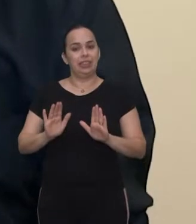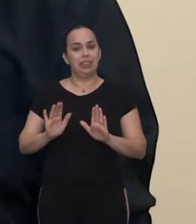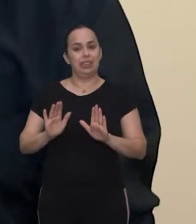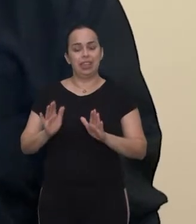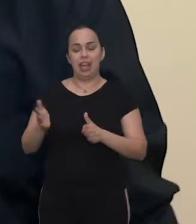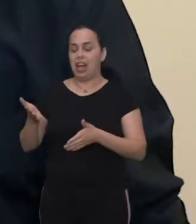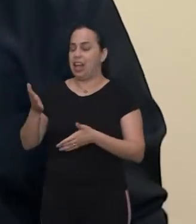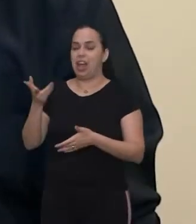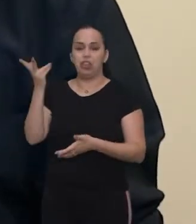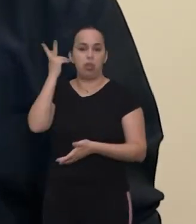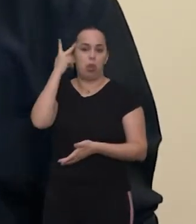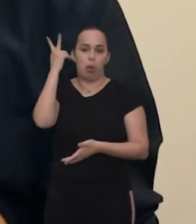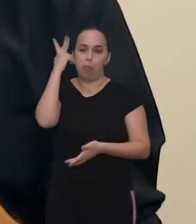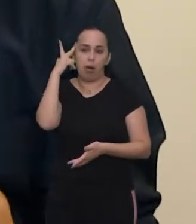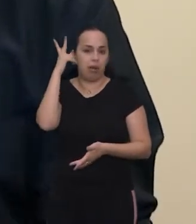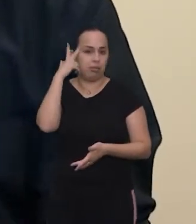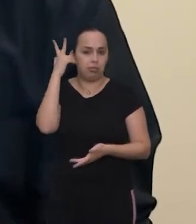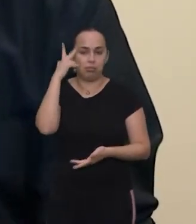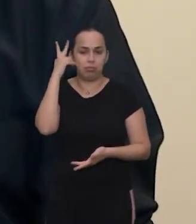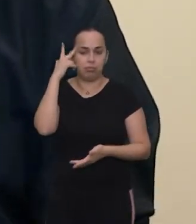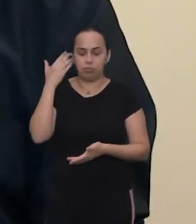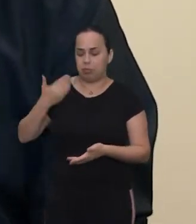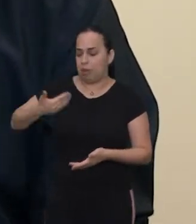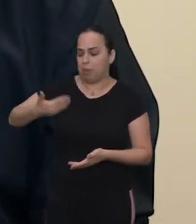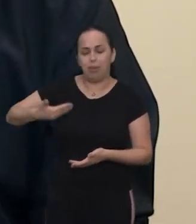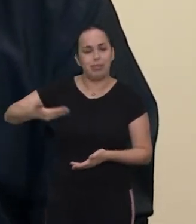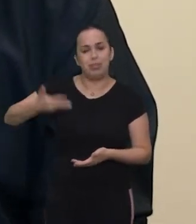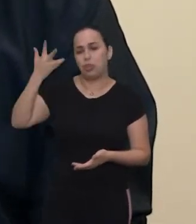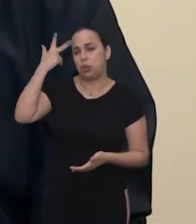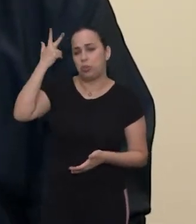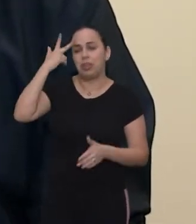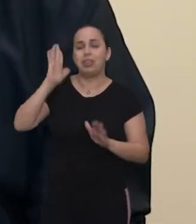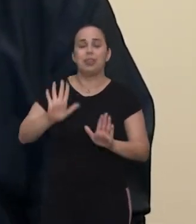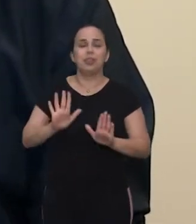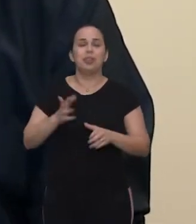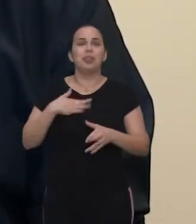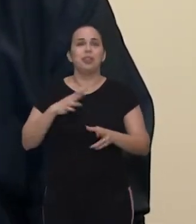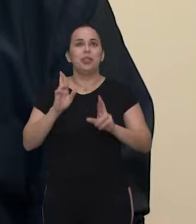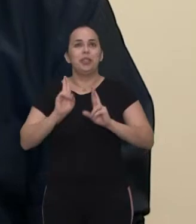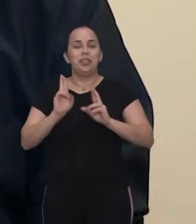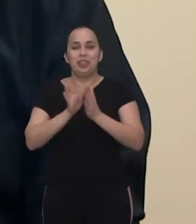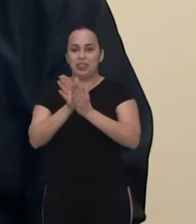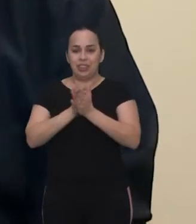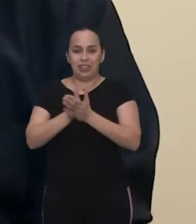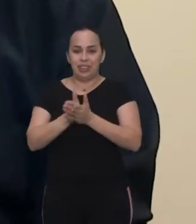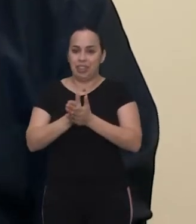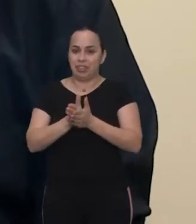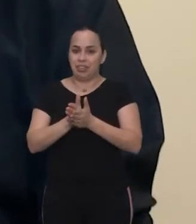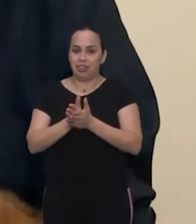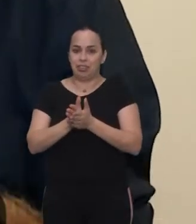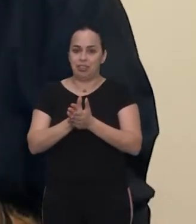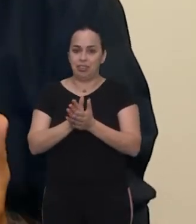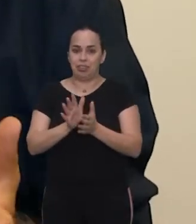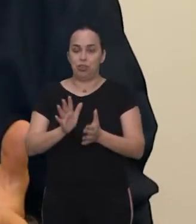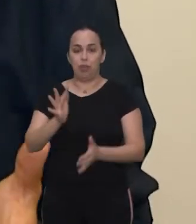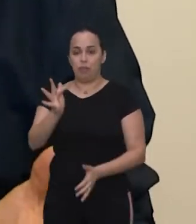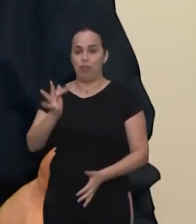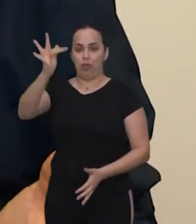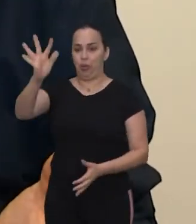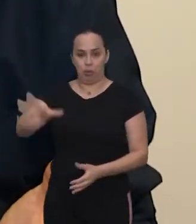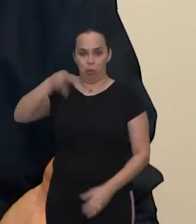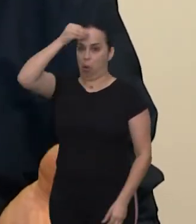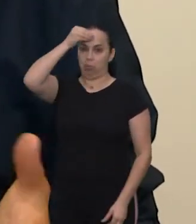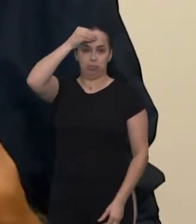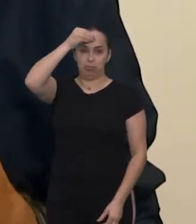então é um ciclo Virtuoso que se que se inaugura né então a gente tá muito esperançoso ninguém tem bola